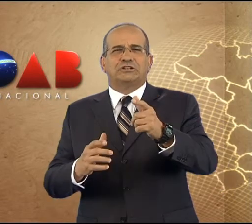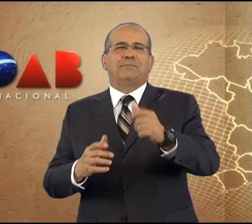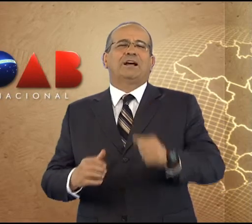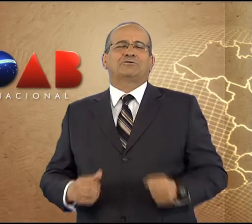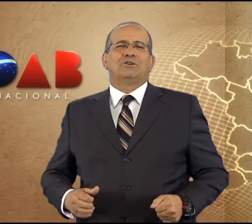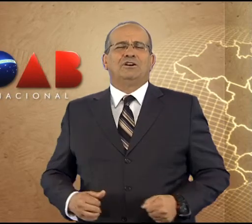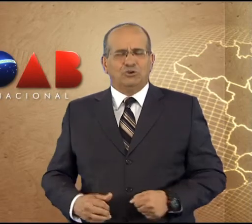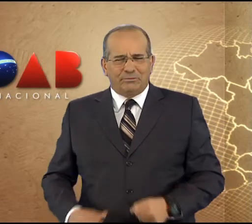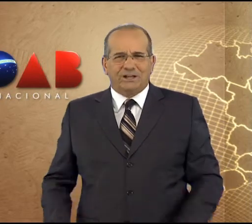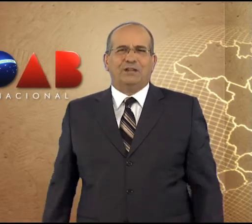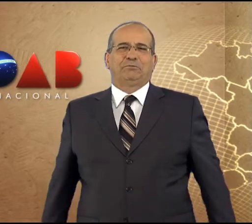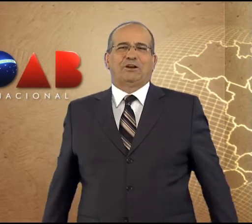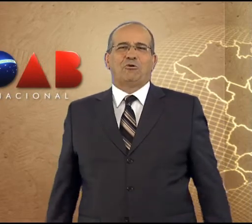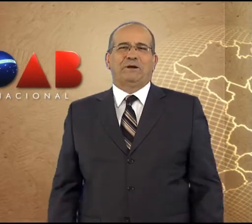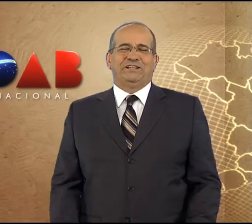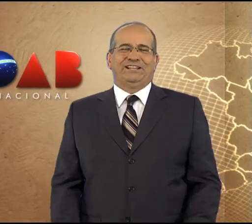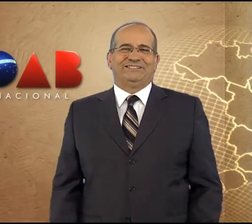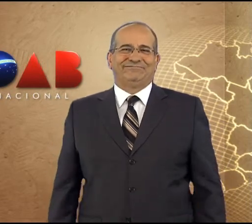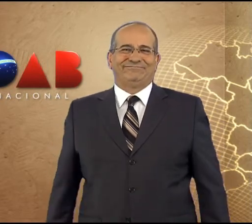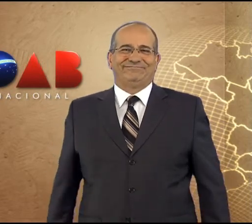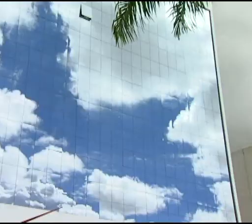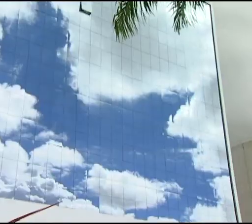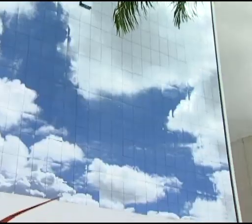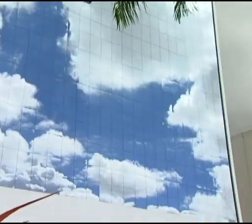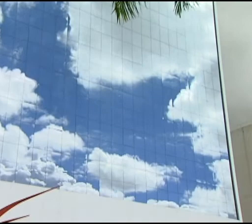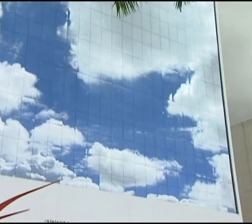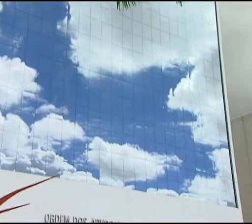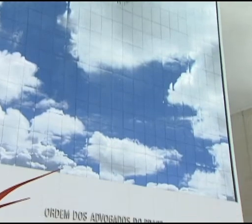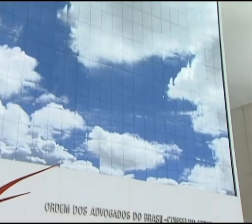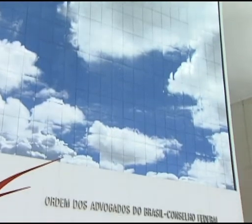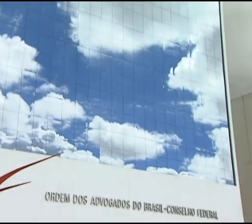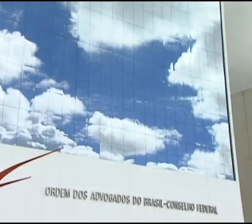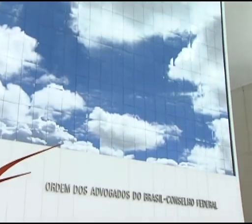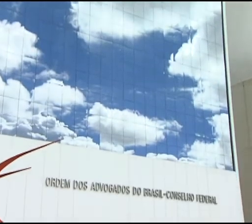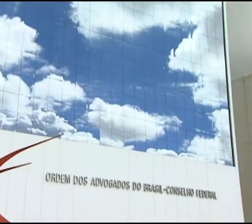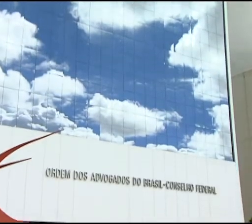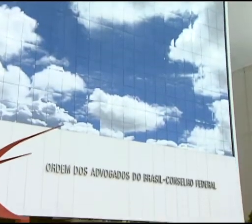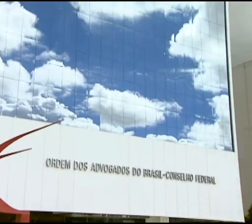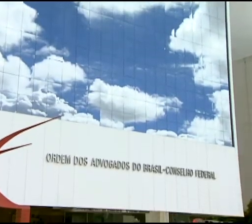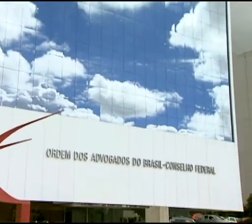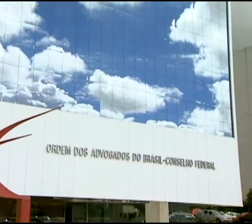Um forte abraço e obrigado pela companhia.